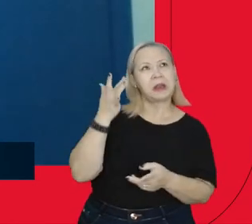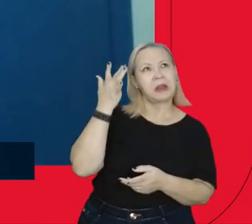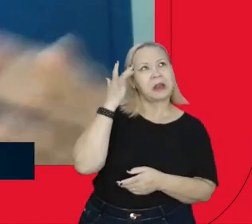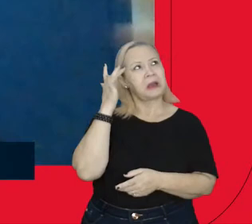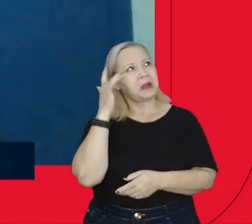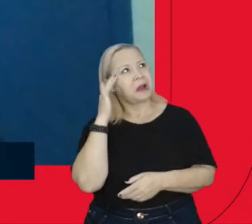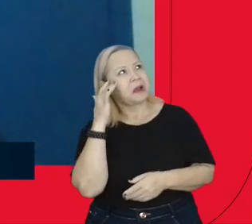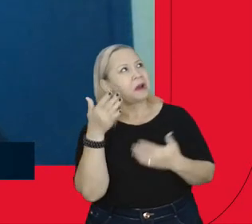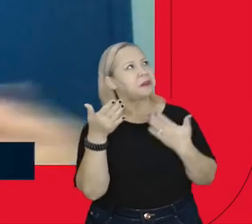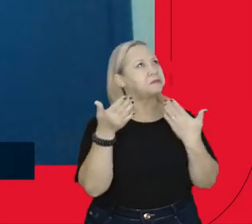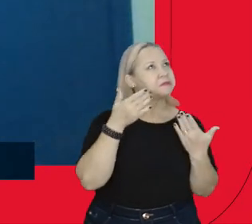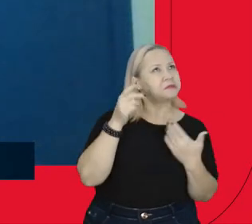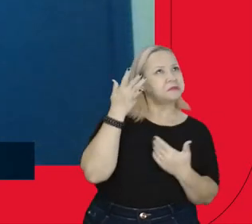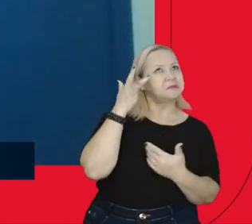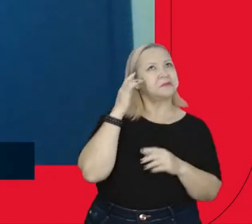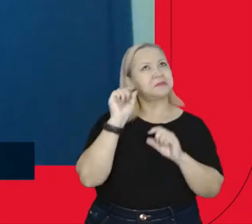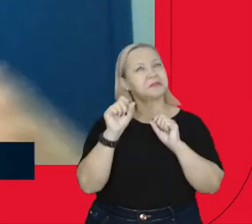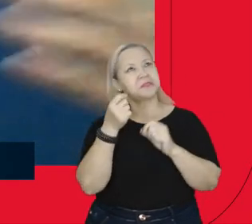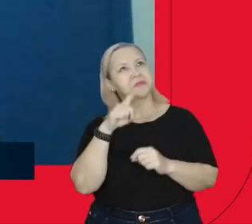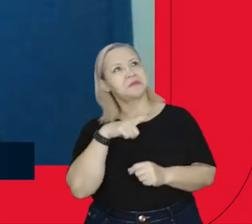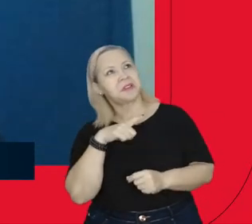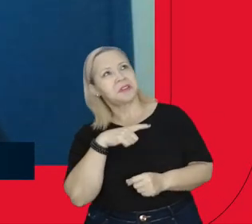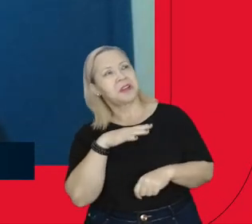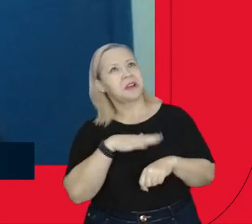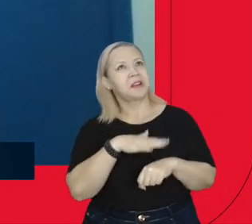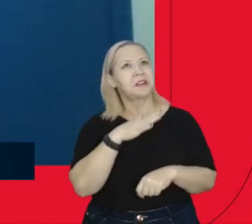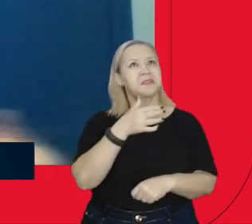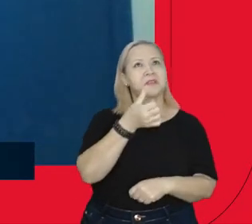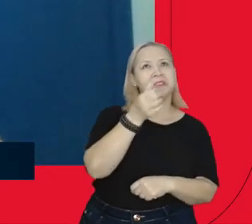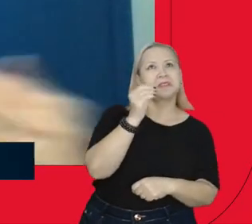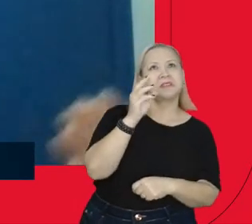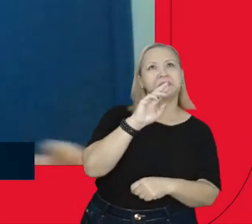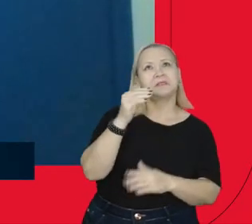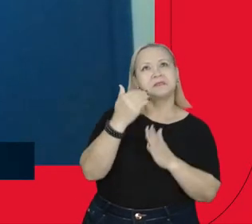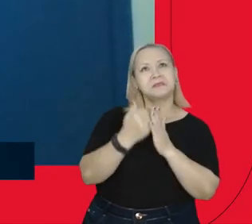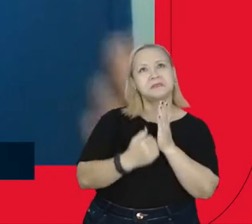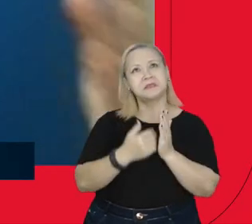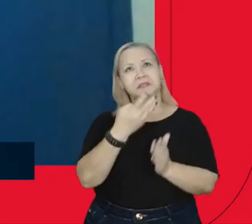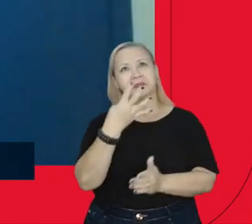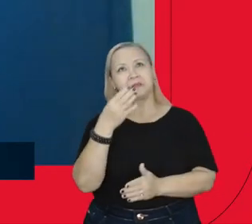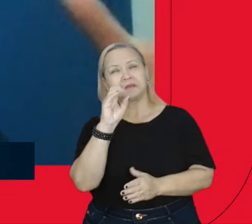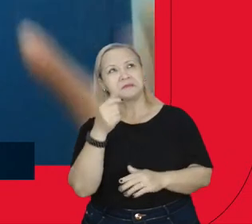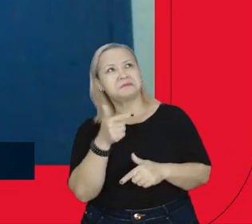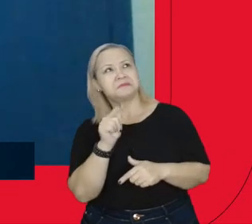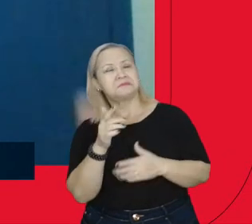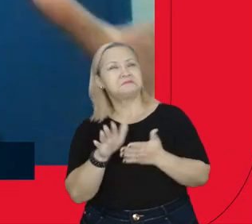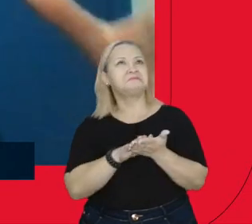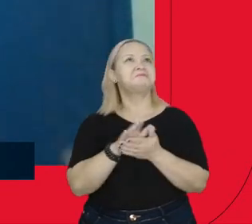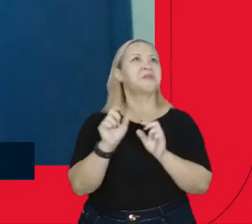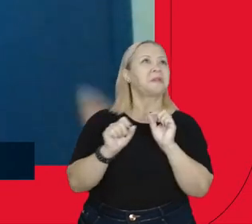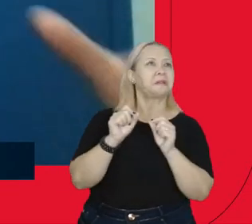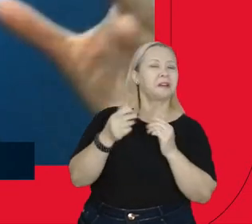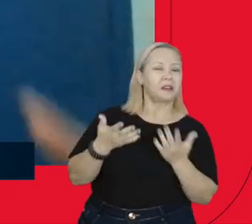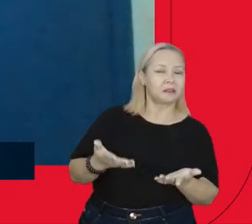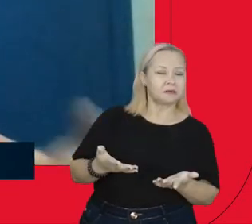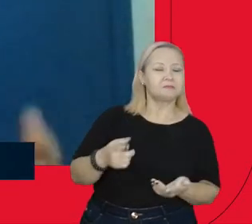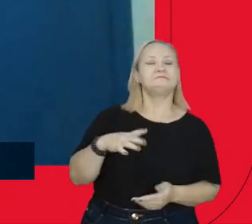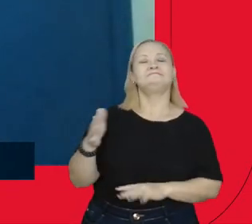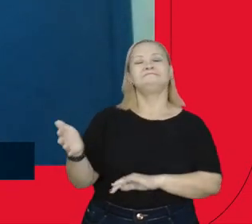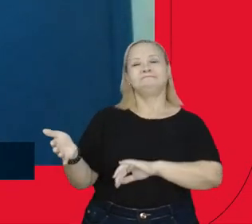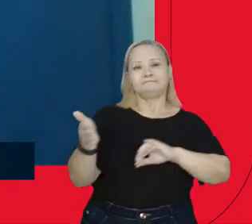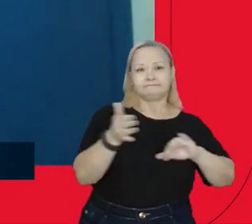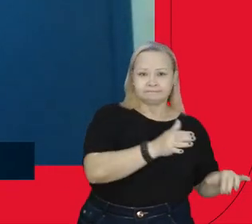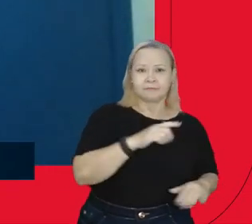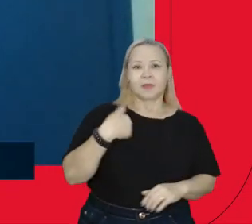vem vai ter, se não vai ter, se vai ser 600, se vai cair para 400, se não vai ter nada. Então, nós queremos